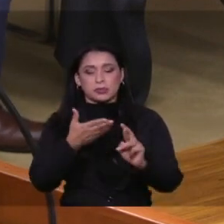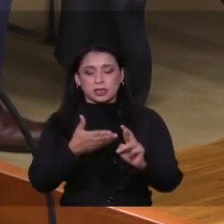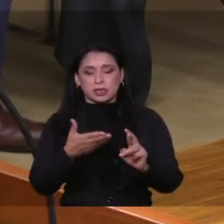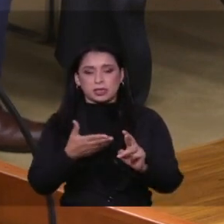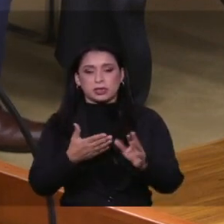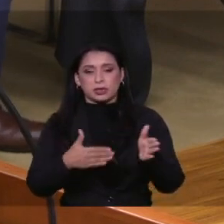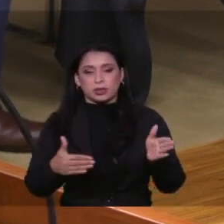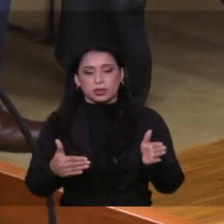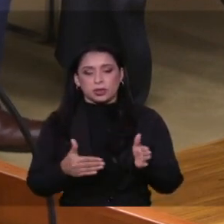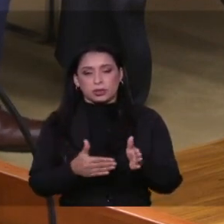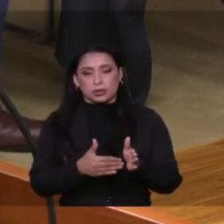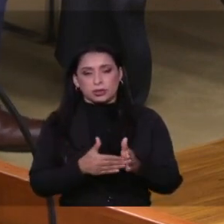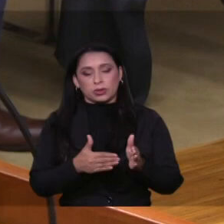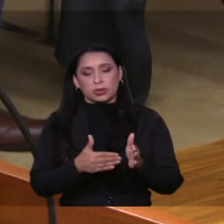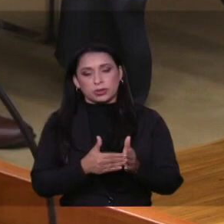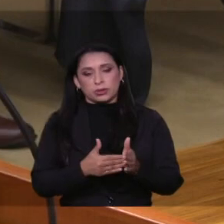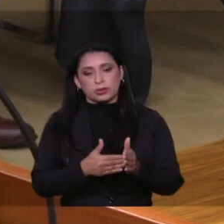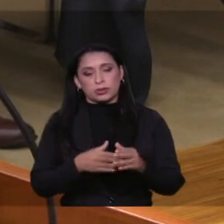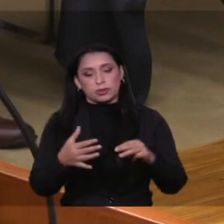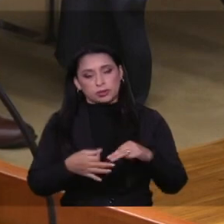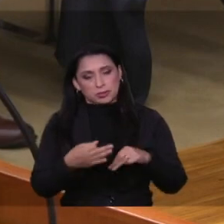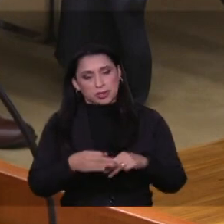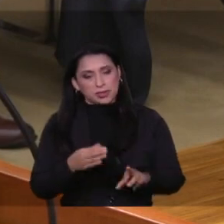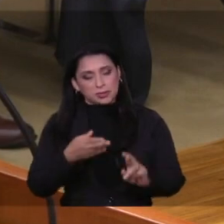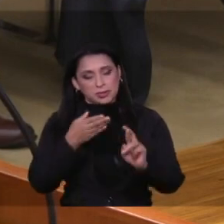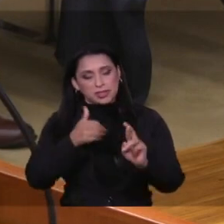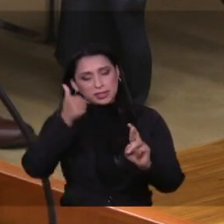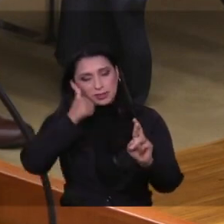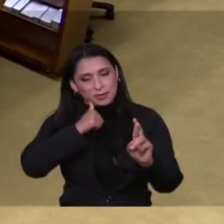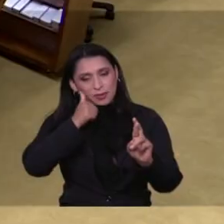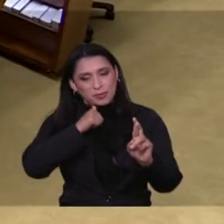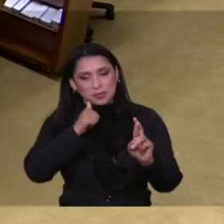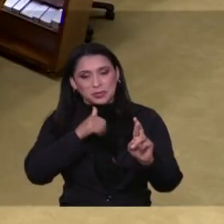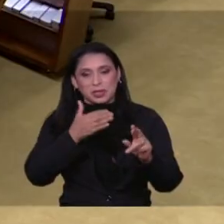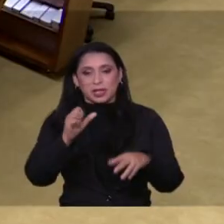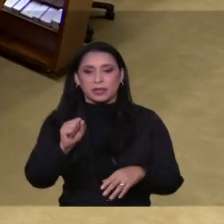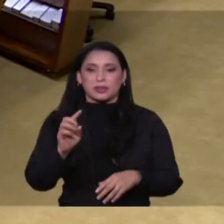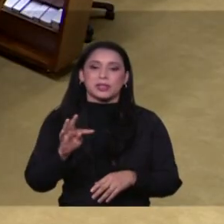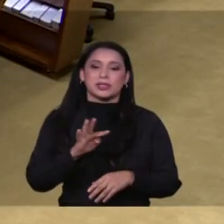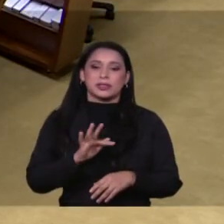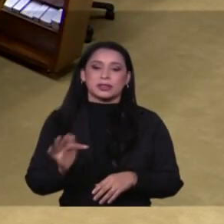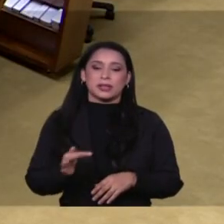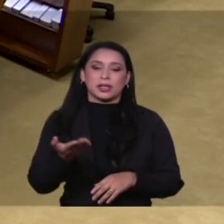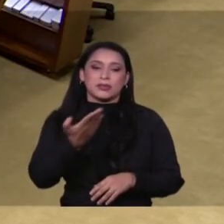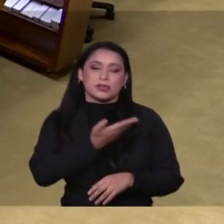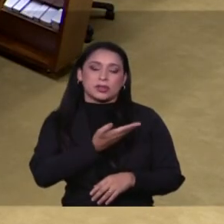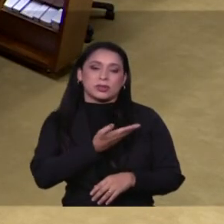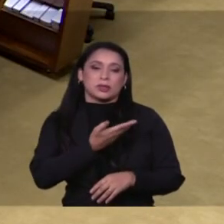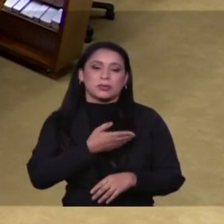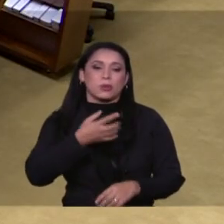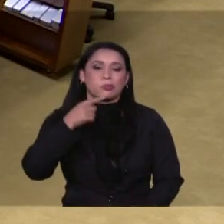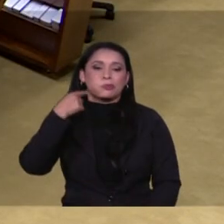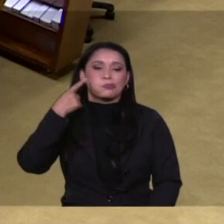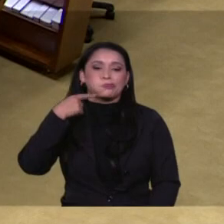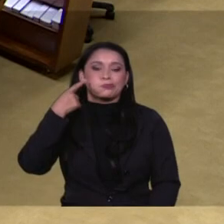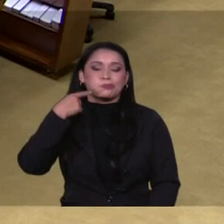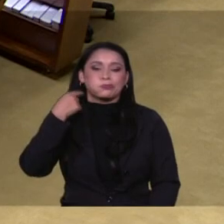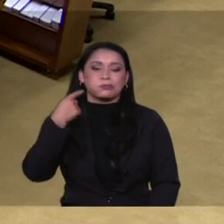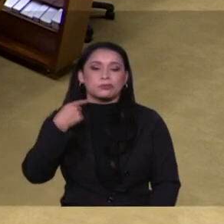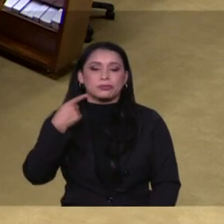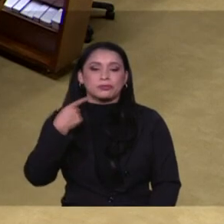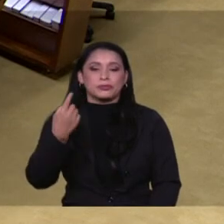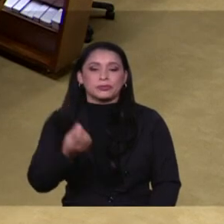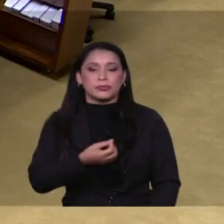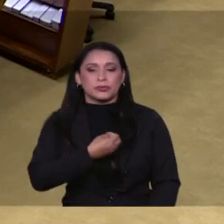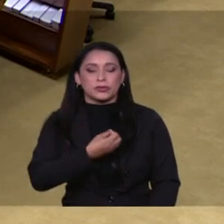pela voz de resistência feminina nesta corte. A imagem de pé na tribuna. Cumprimentos também aos queridos amigos advogados. Branco, cabelos brancos, barbas que estão pretas. Presentes,